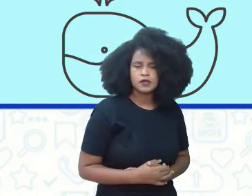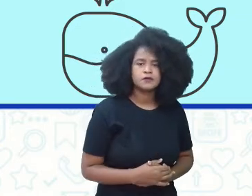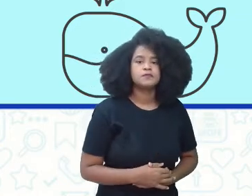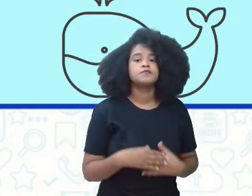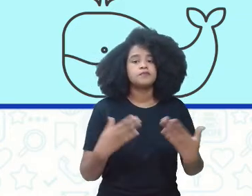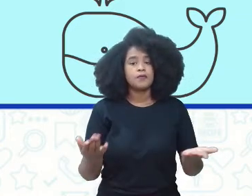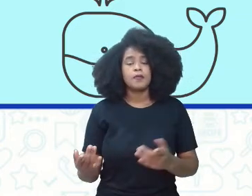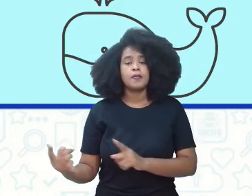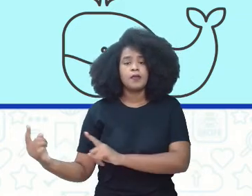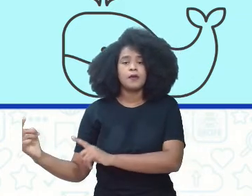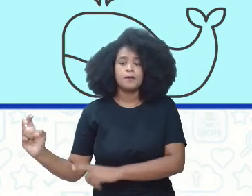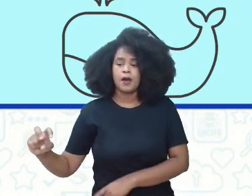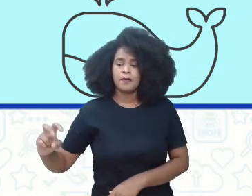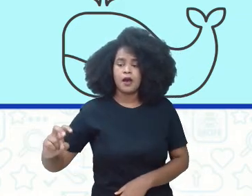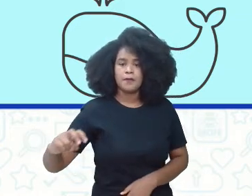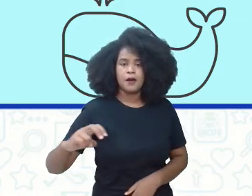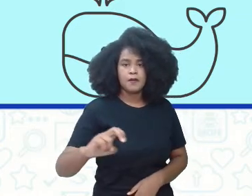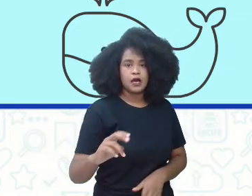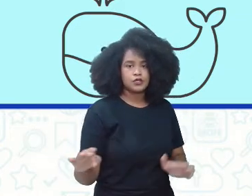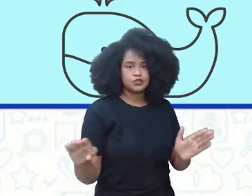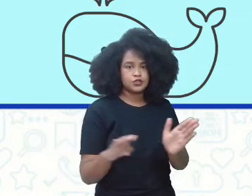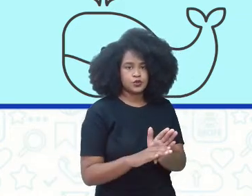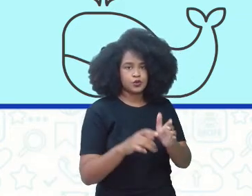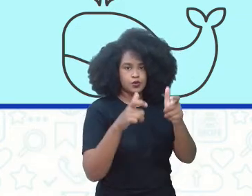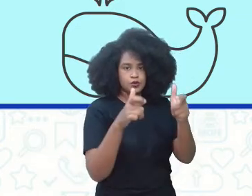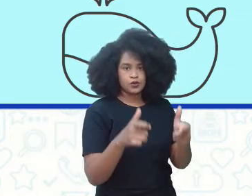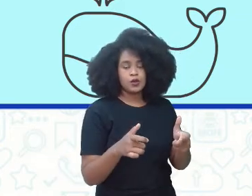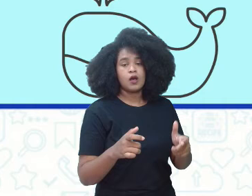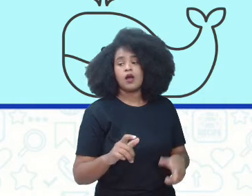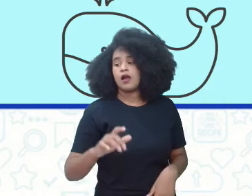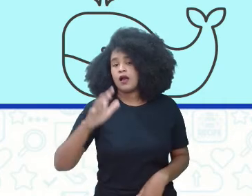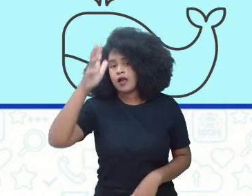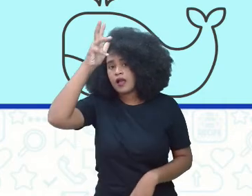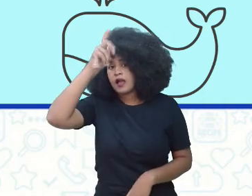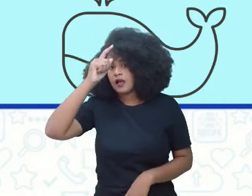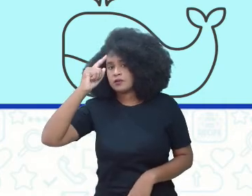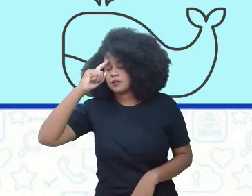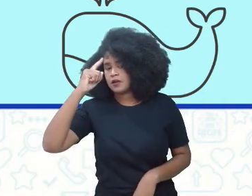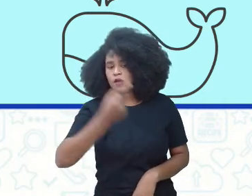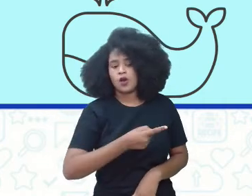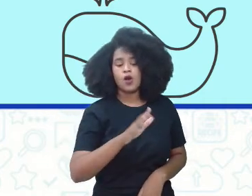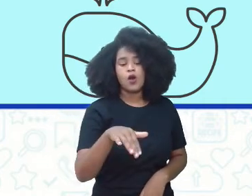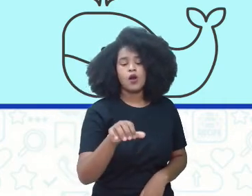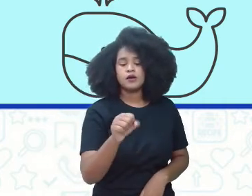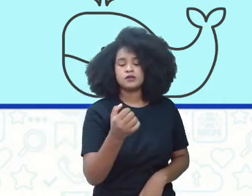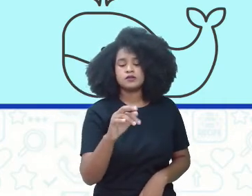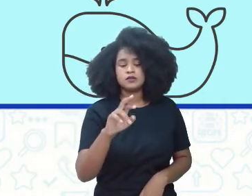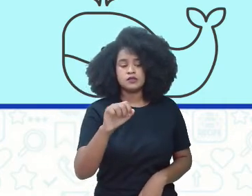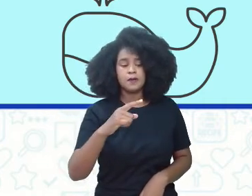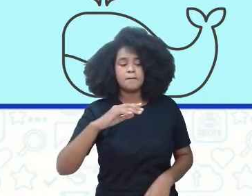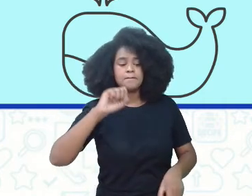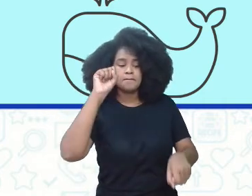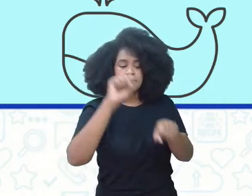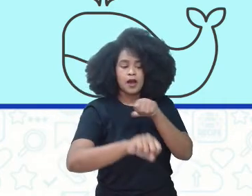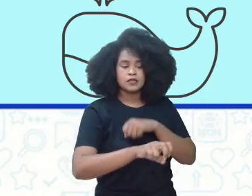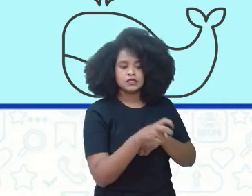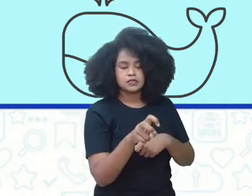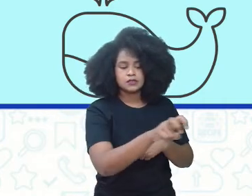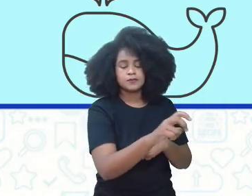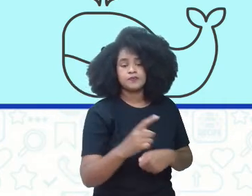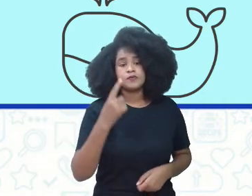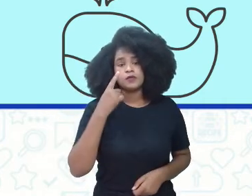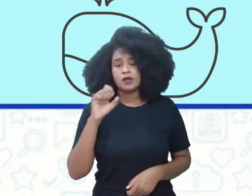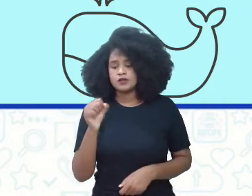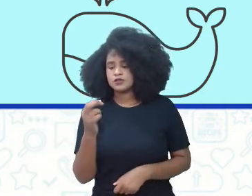Quando chegaram onde a baleia vivia, o galo ordenou, Siri, Siri, mata a jiboia. O Siri,